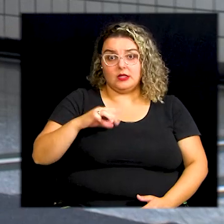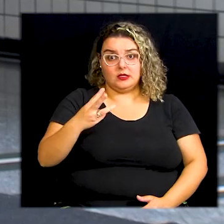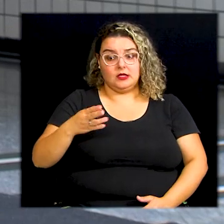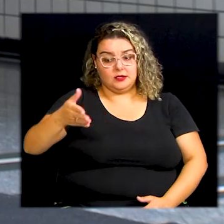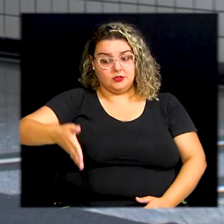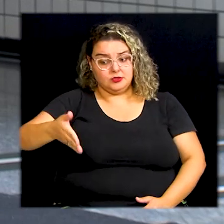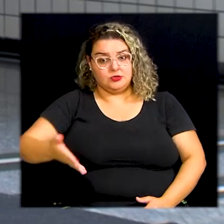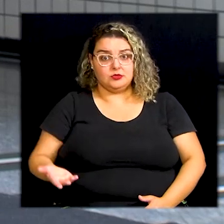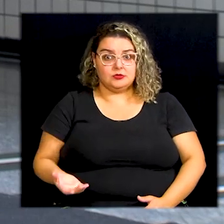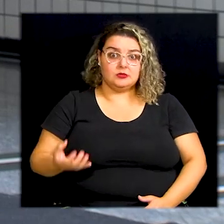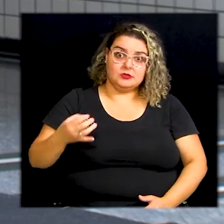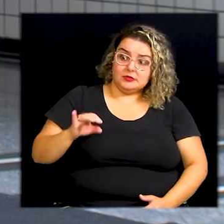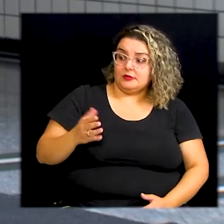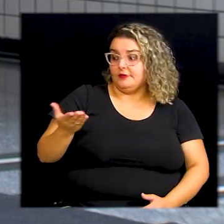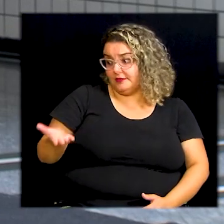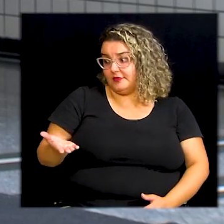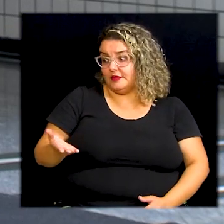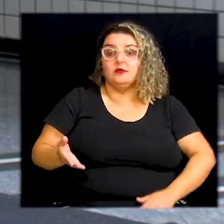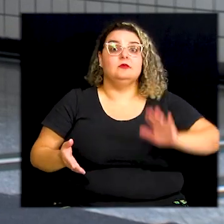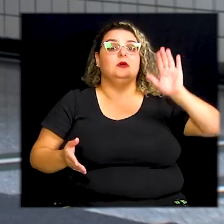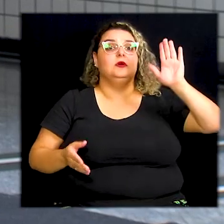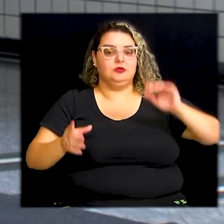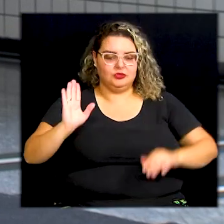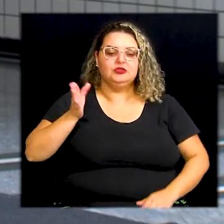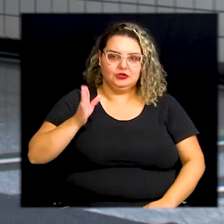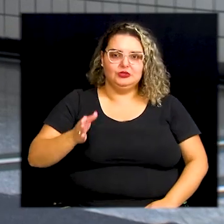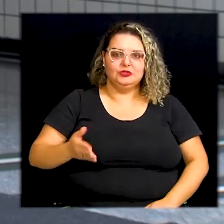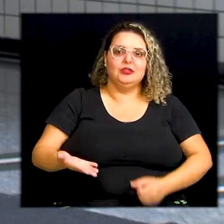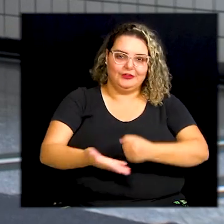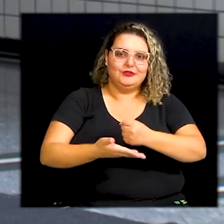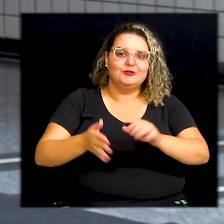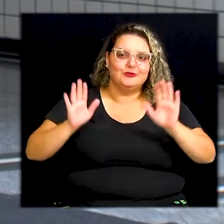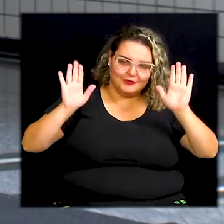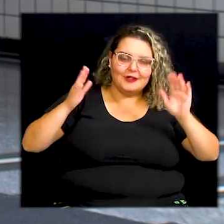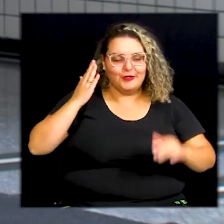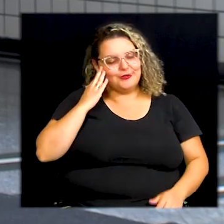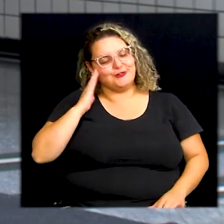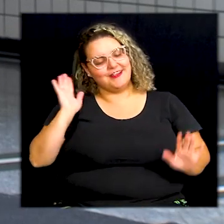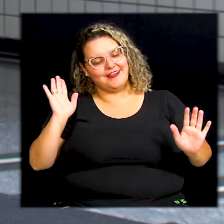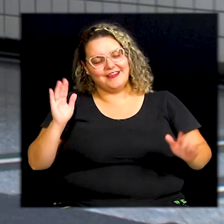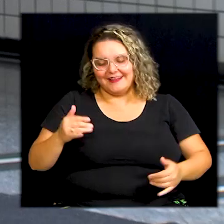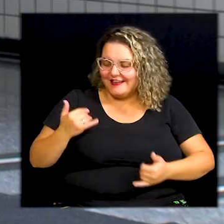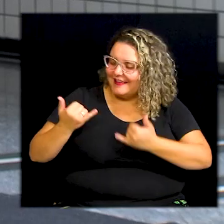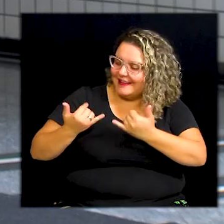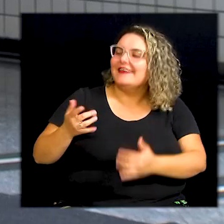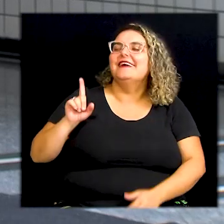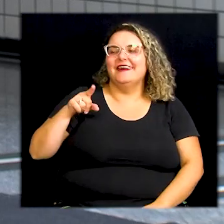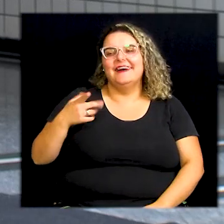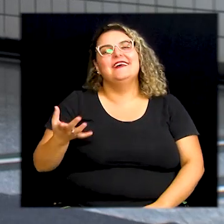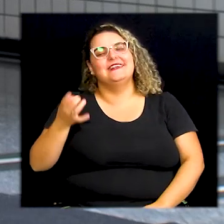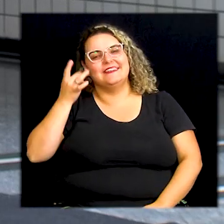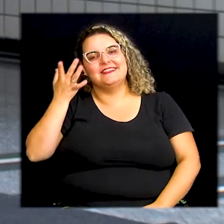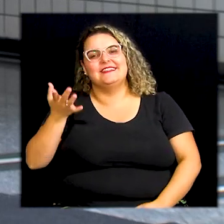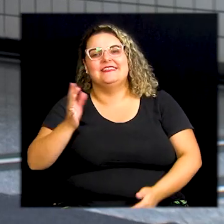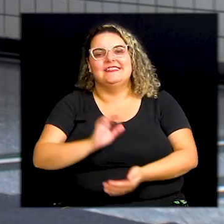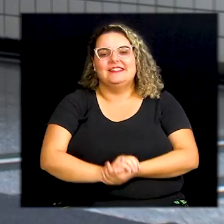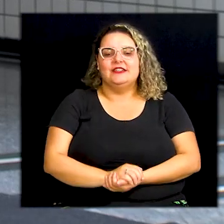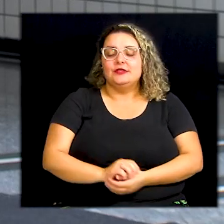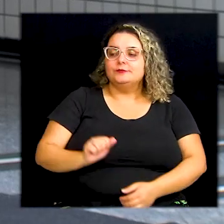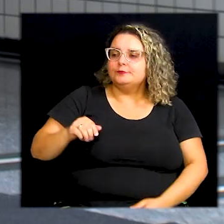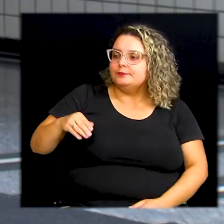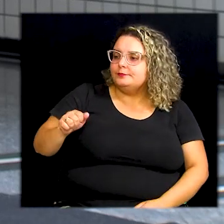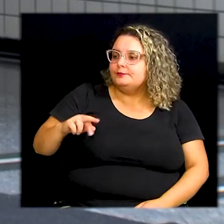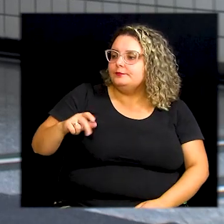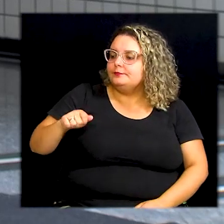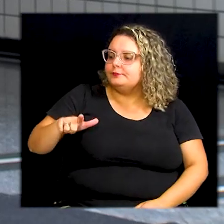direito, mas caso contrário, você levanta o braço e fala, eu já fiz categoria de base, eu sei, já tem essa facilidade.